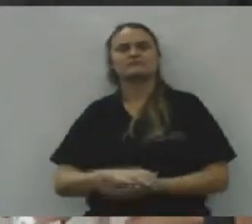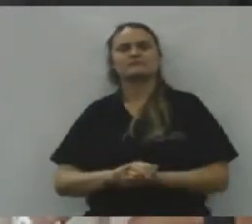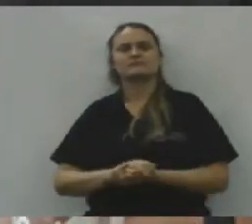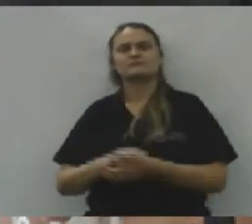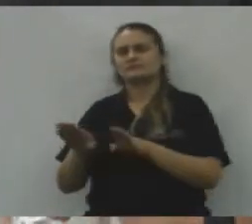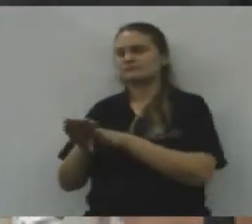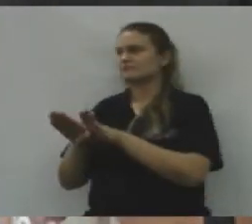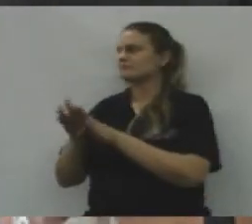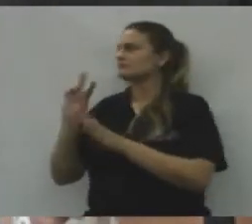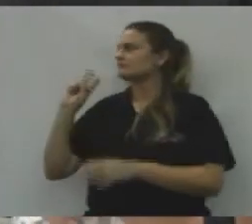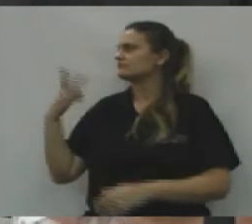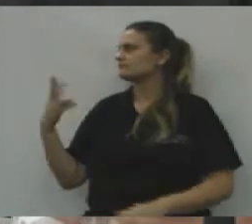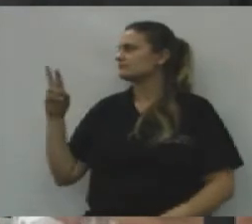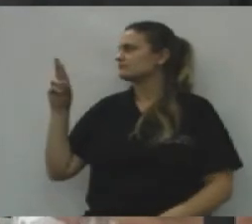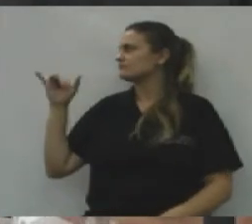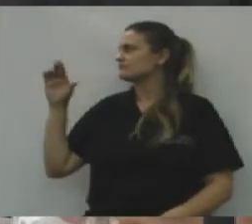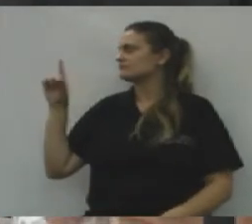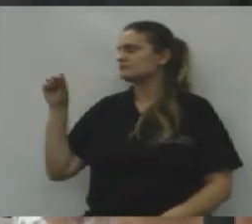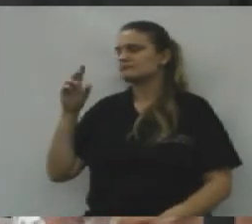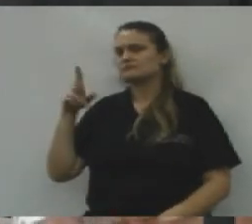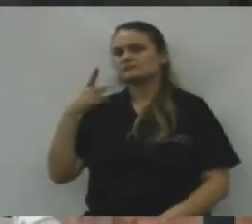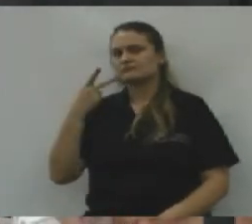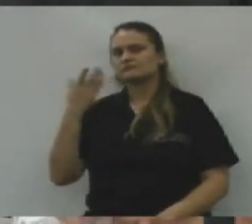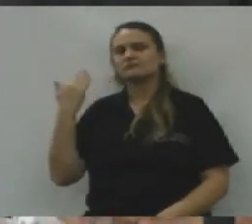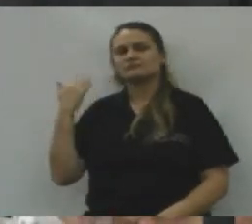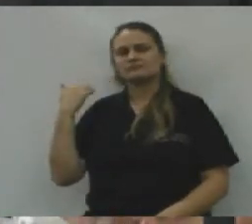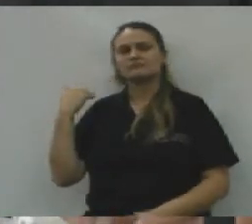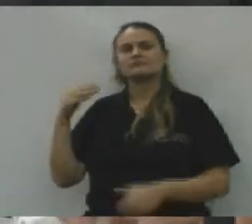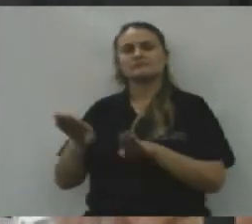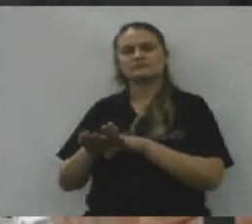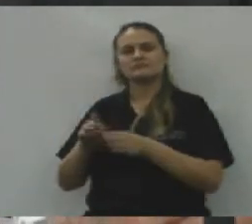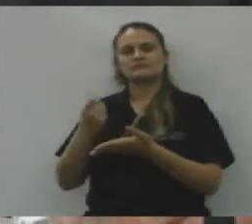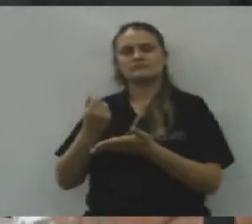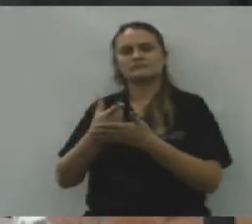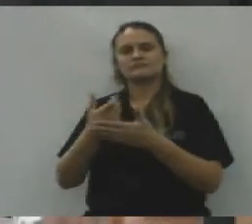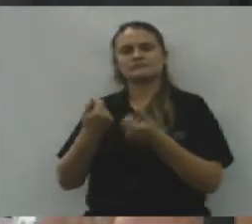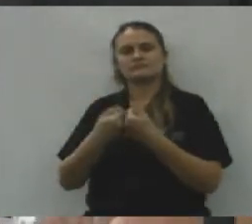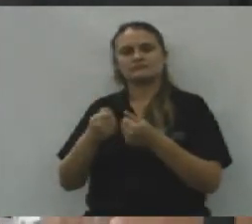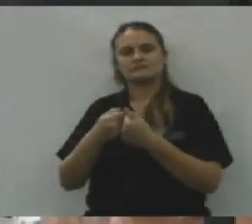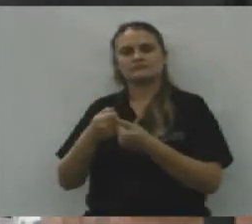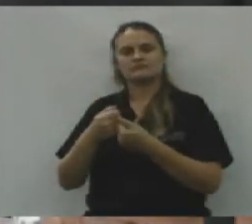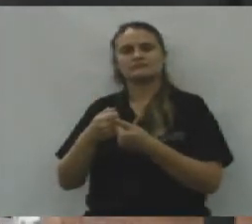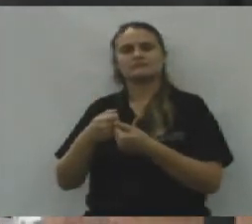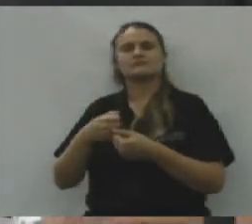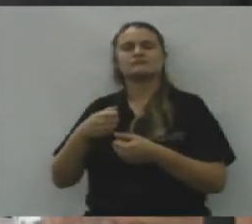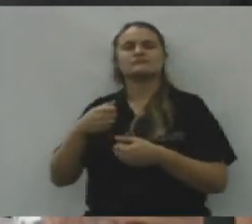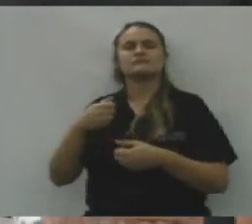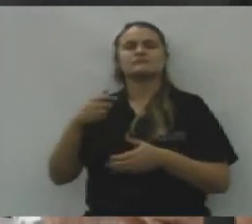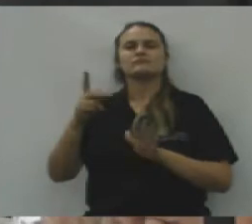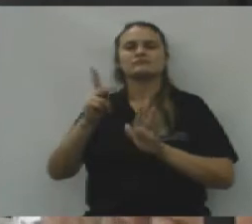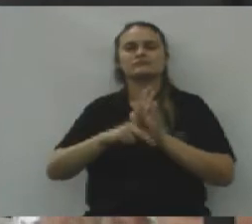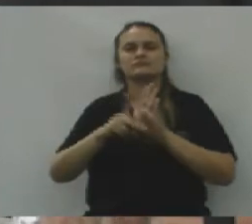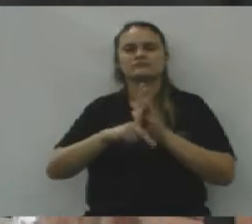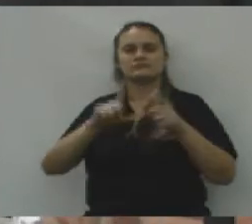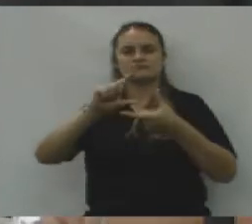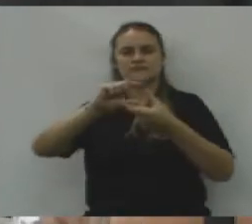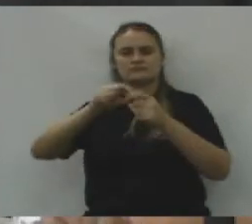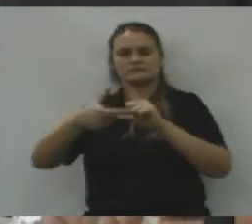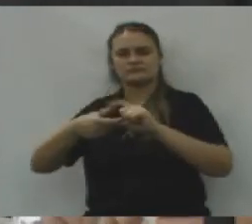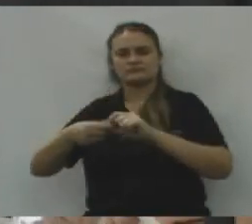vereador Sass, foi comprado o ônibus, o transporte para o projeto paralímpico,